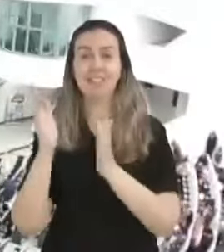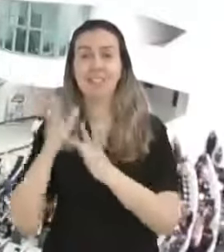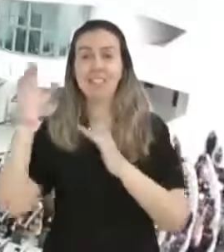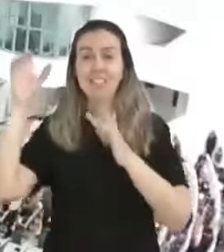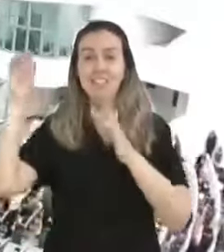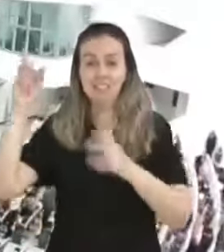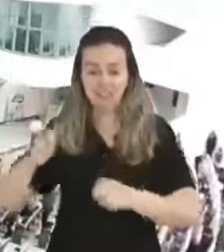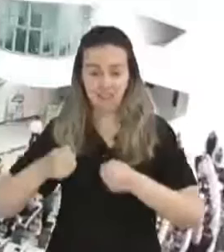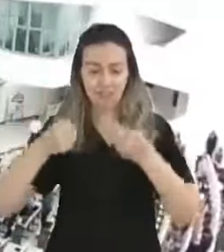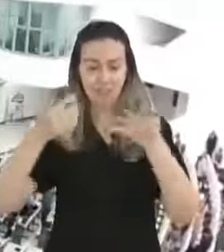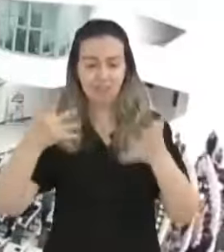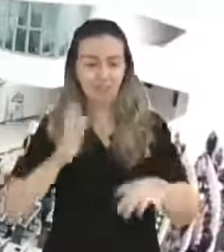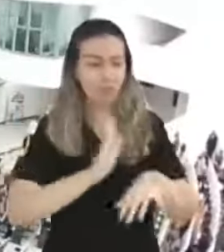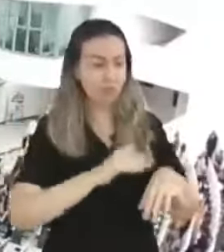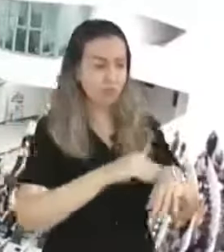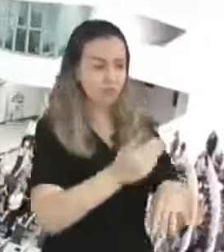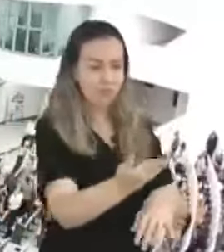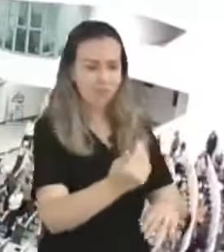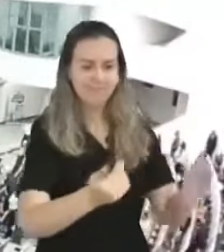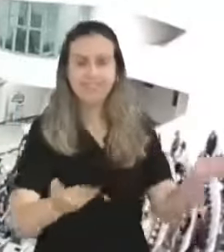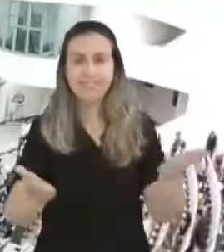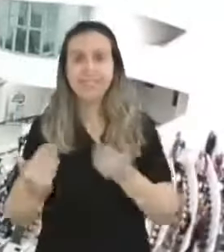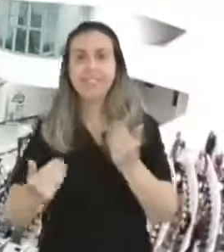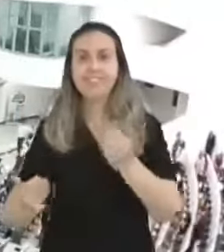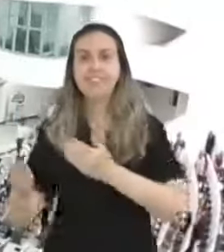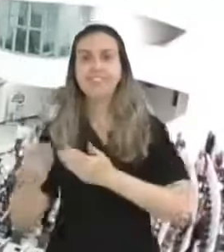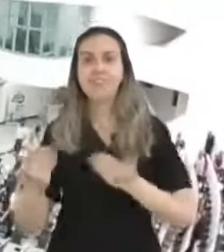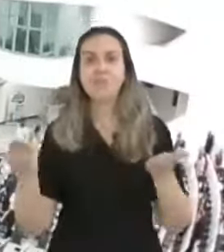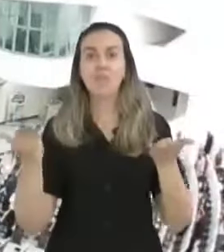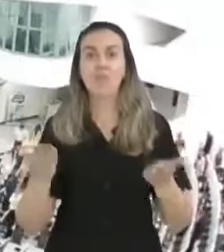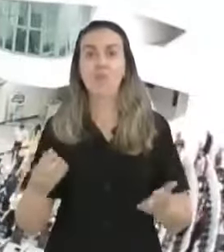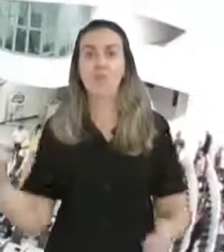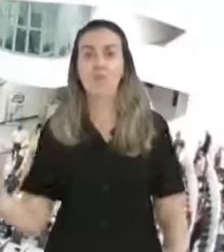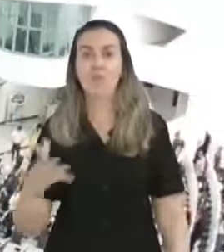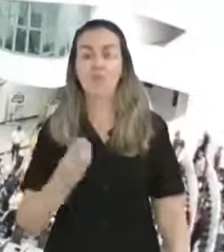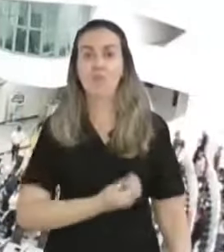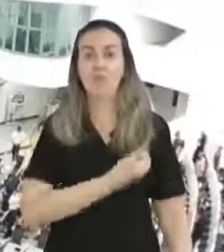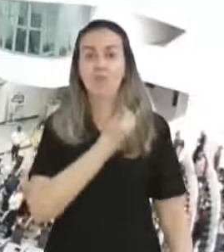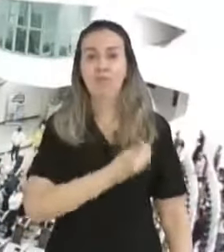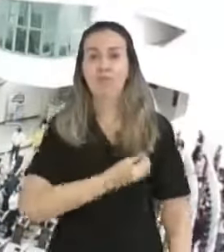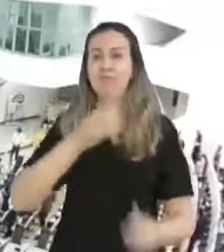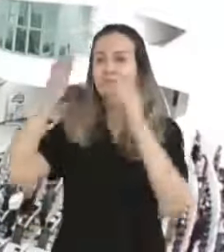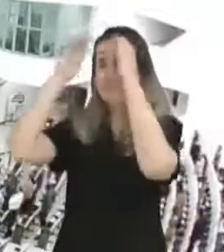Deus está renovando chamadas aqui. Deus está renovando ministérios aqui.